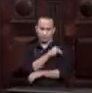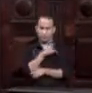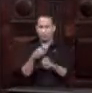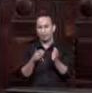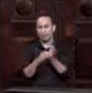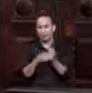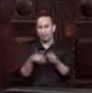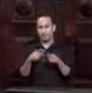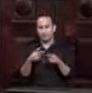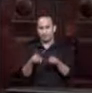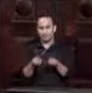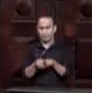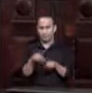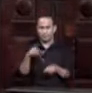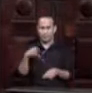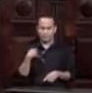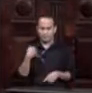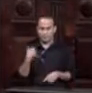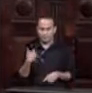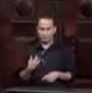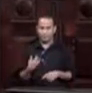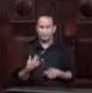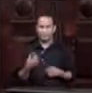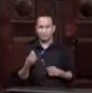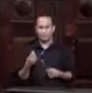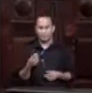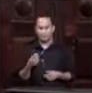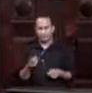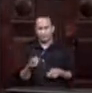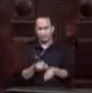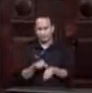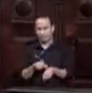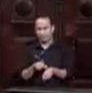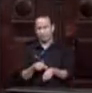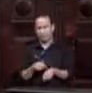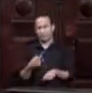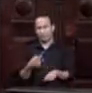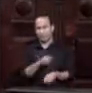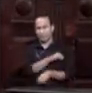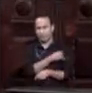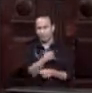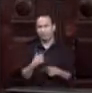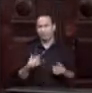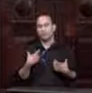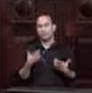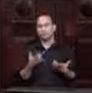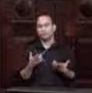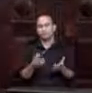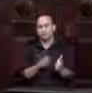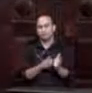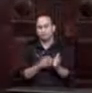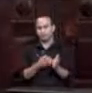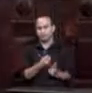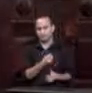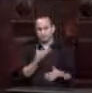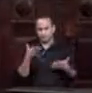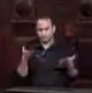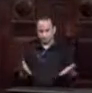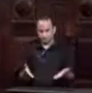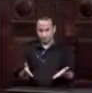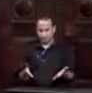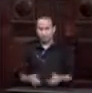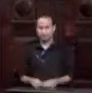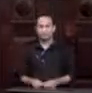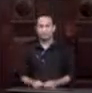Fomos companheiros de trabalho na Prefeitura do Rio durante muito tempo, por isso faço questão de saudá-lo e cumprimentá-lo pela sua presença aqui no